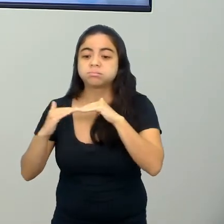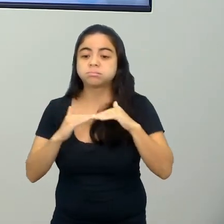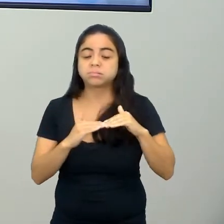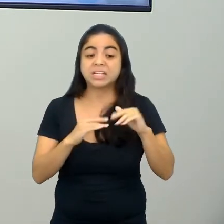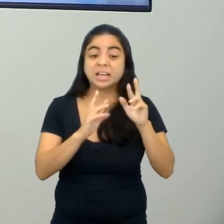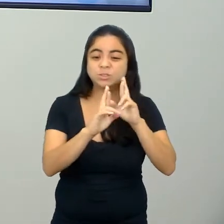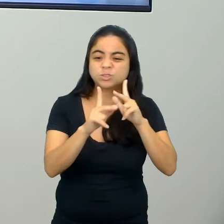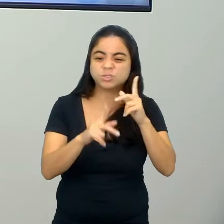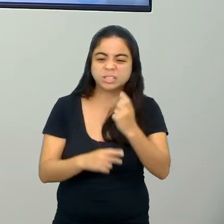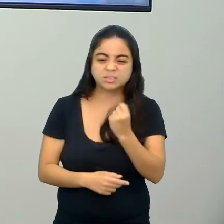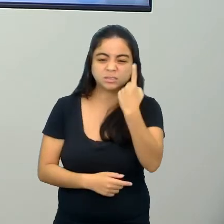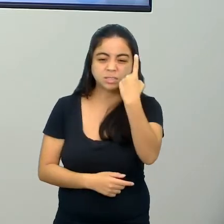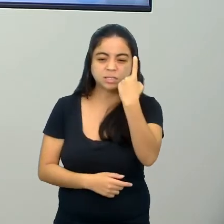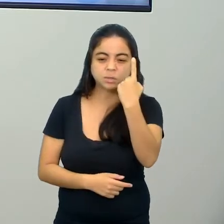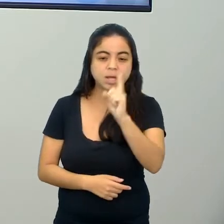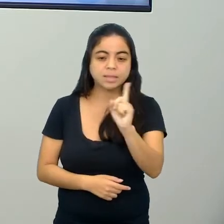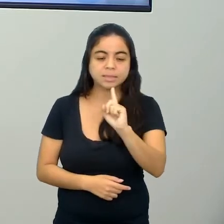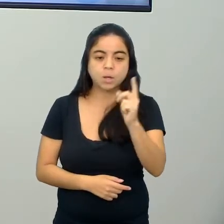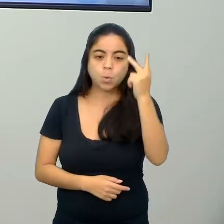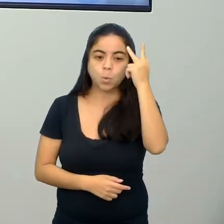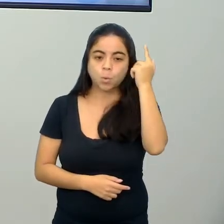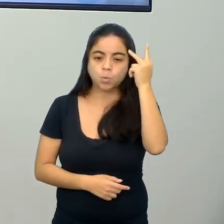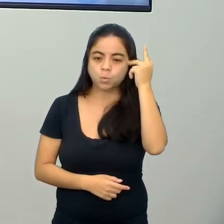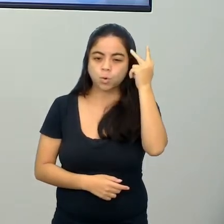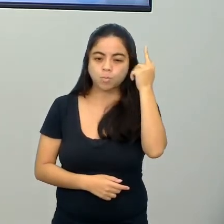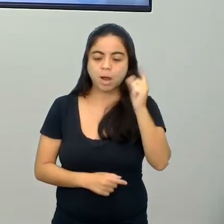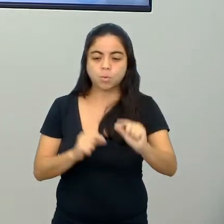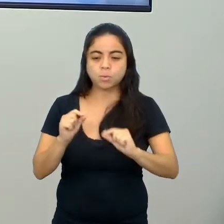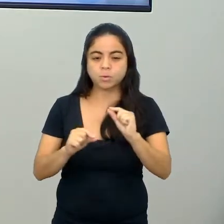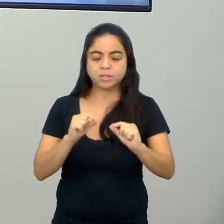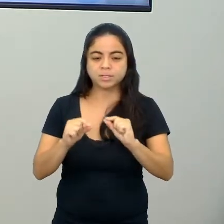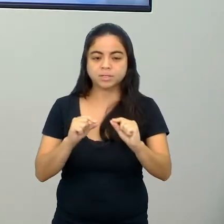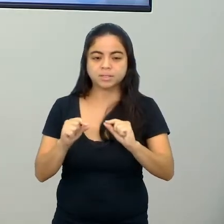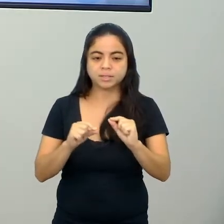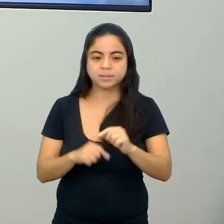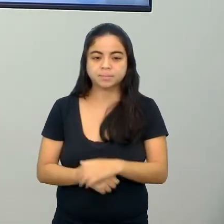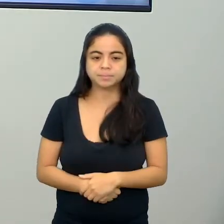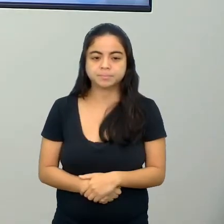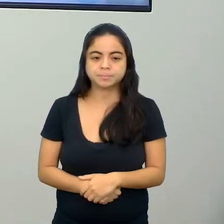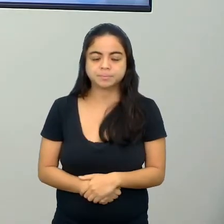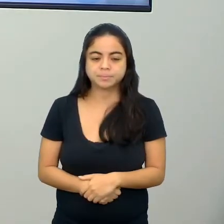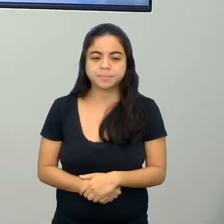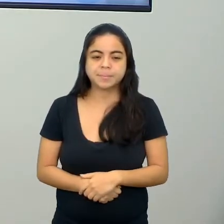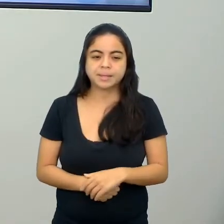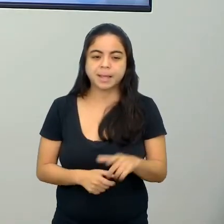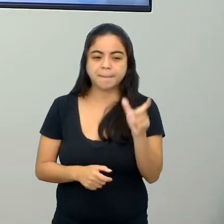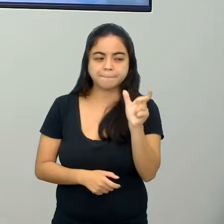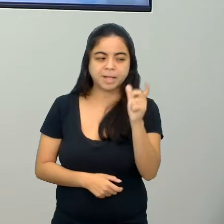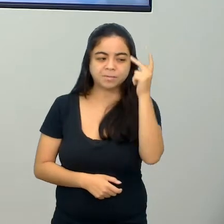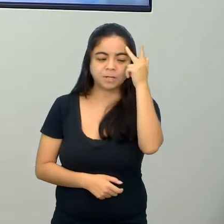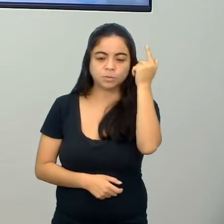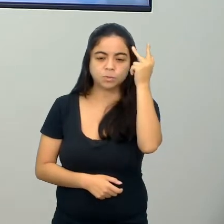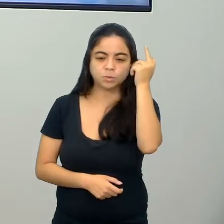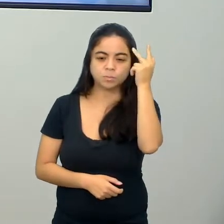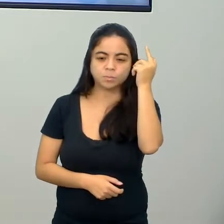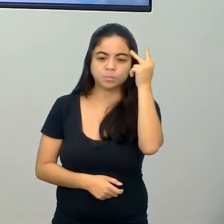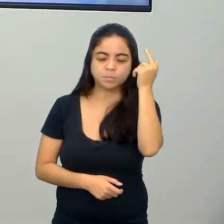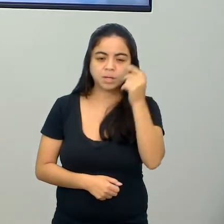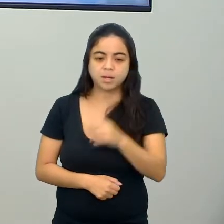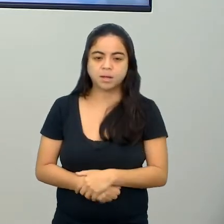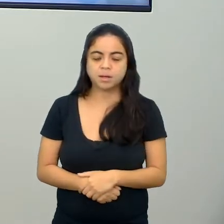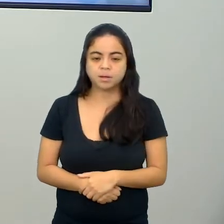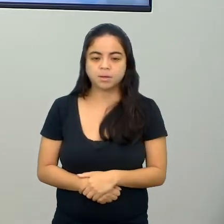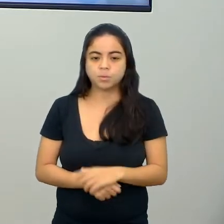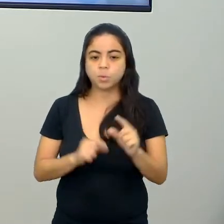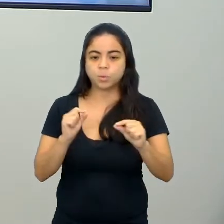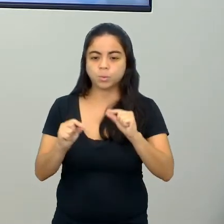Ao contrário, o mais normal, o movimento, vamos colocar a palavra normal, né? Mas o movimento mais normal das